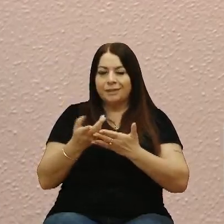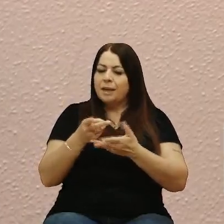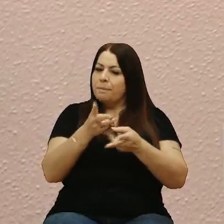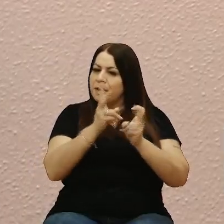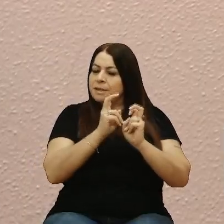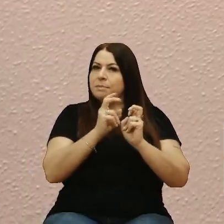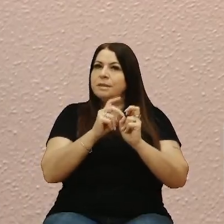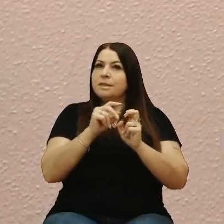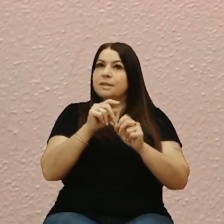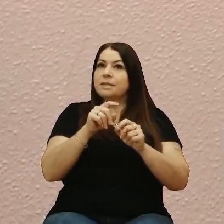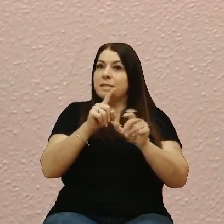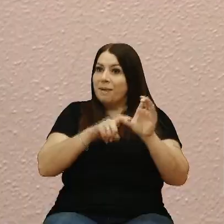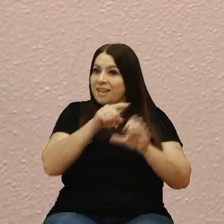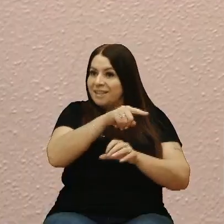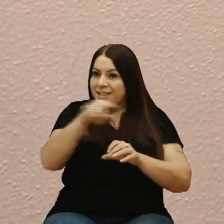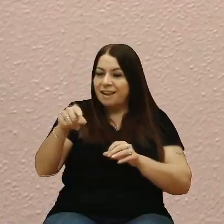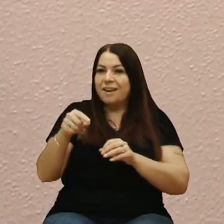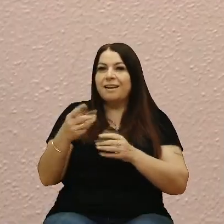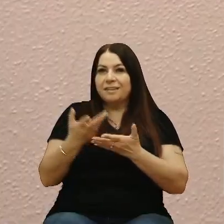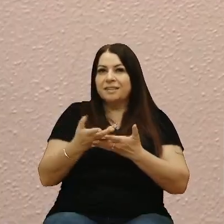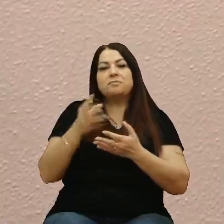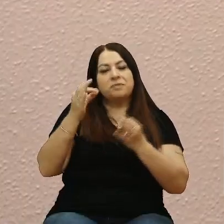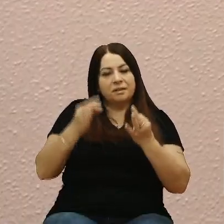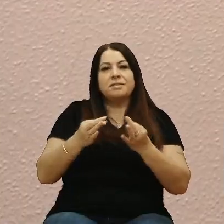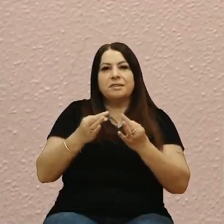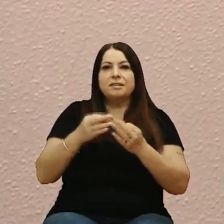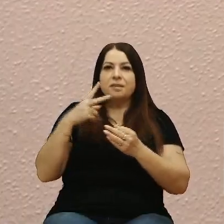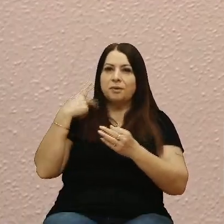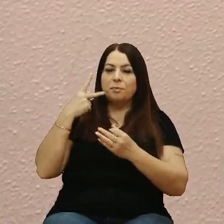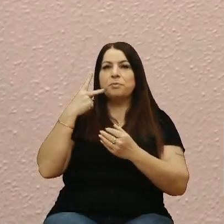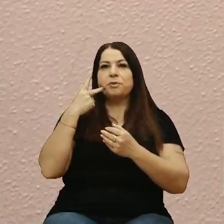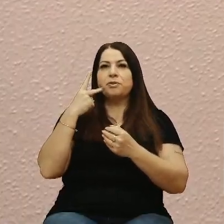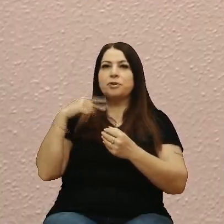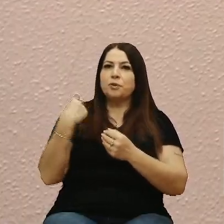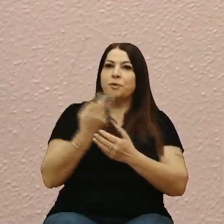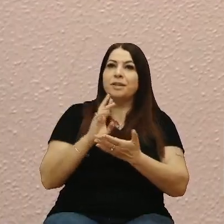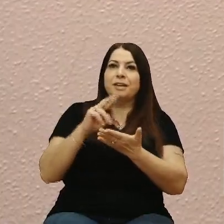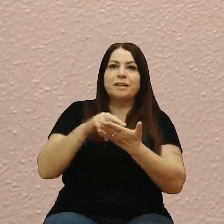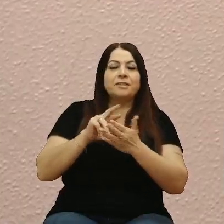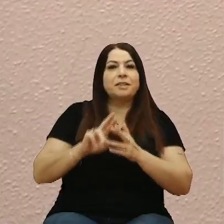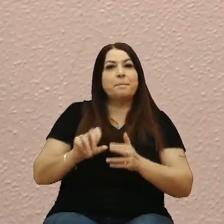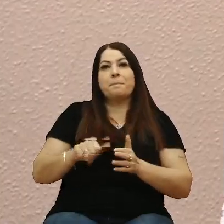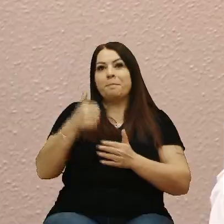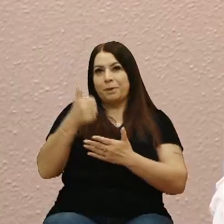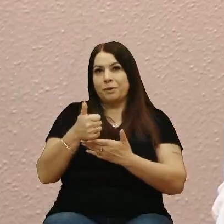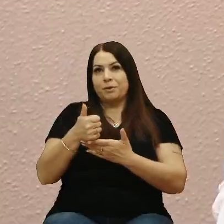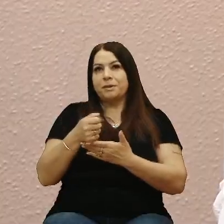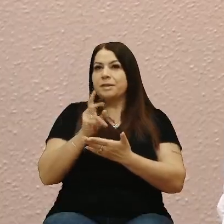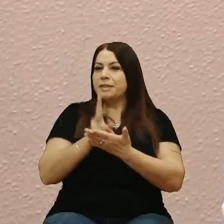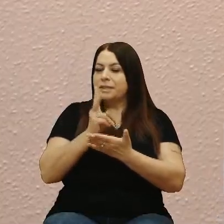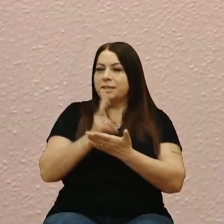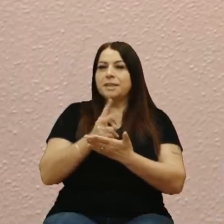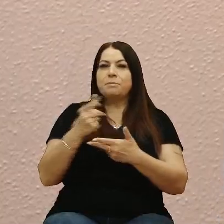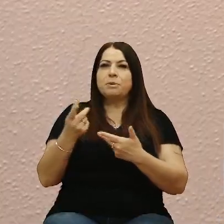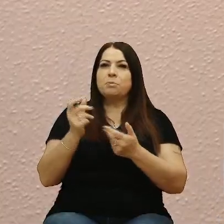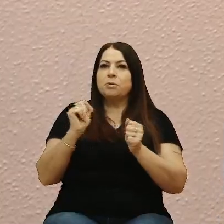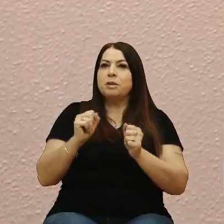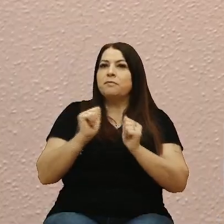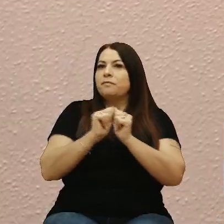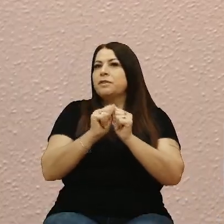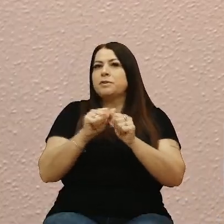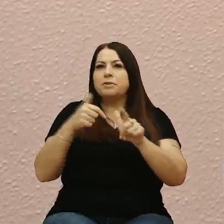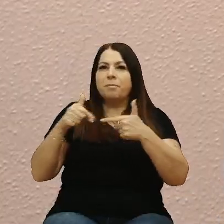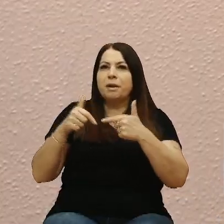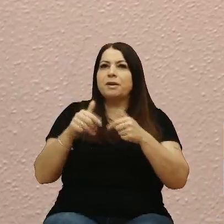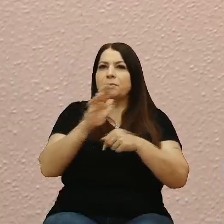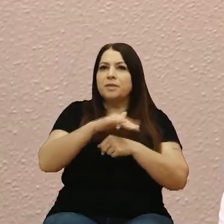que, se dependesse das crianças e adolescentes, com certeza a política e a nossa realidade seria muito melhor. Então, sempre que puder estar fazendo um trabalho